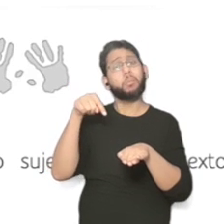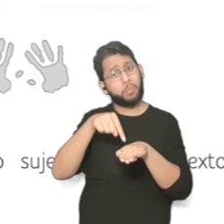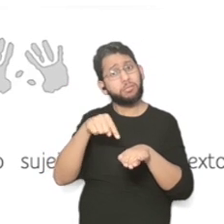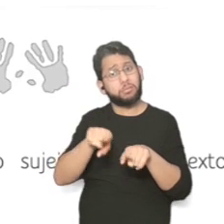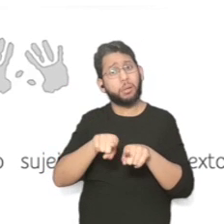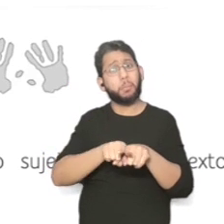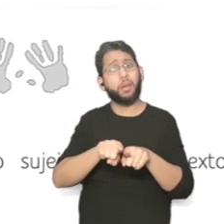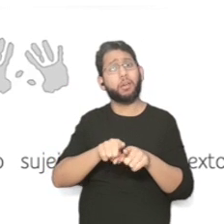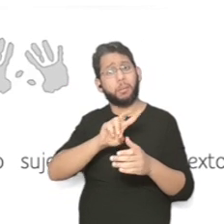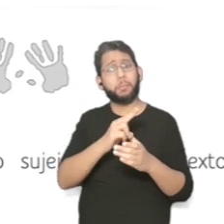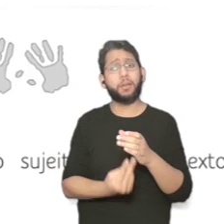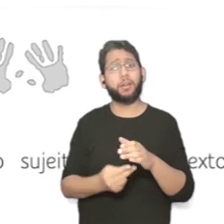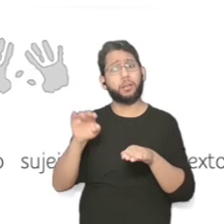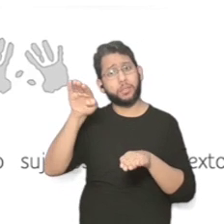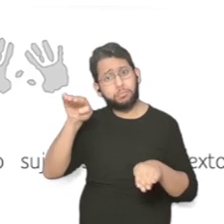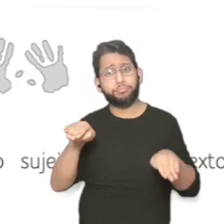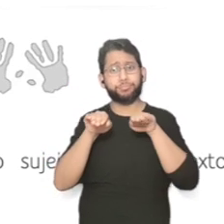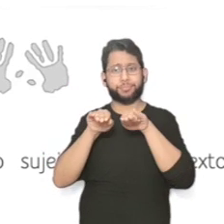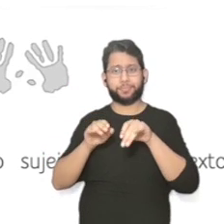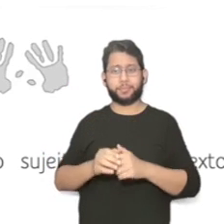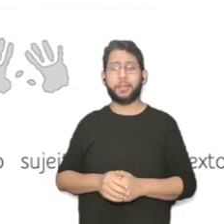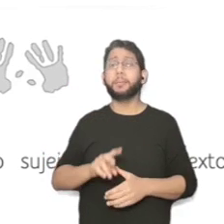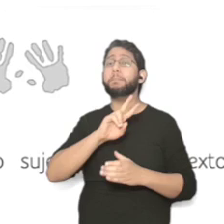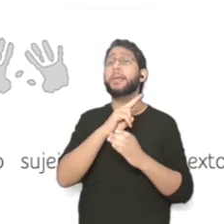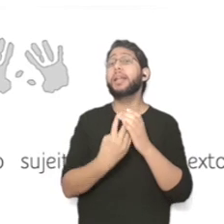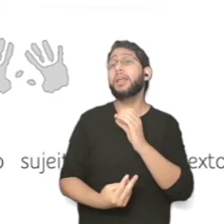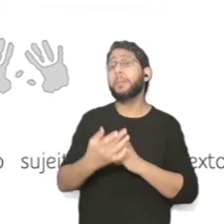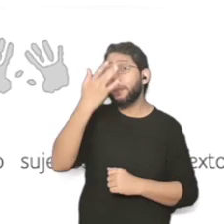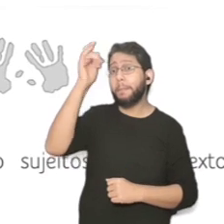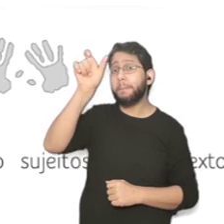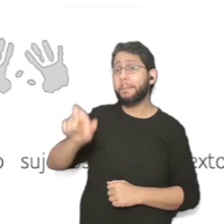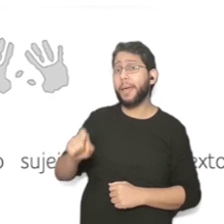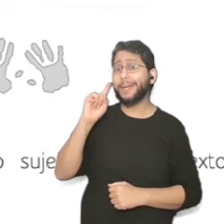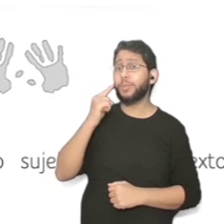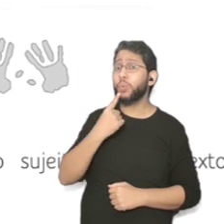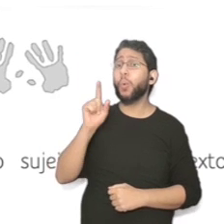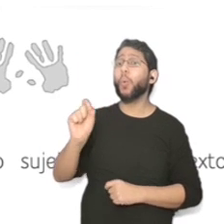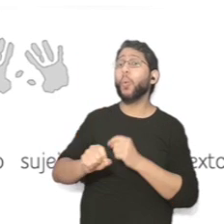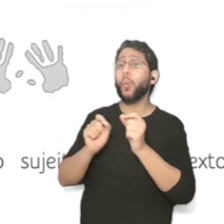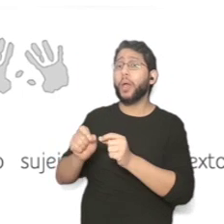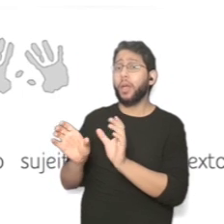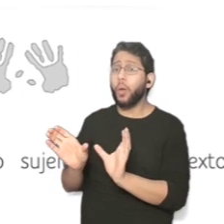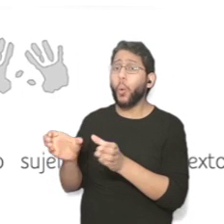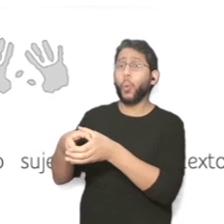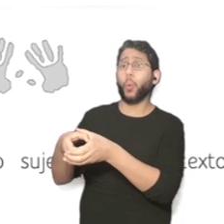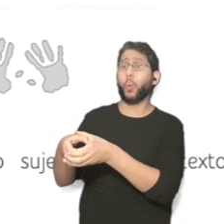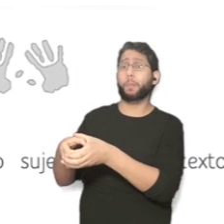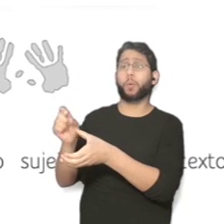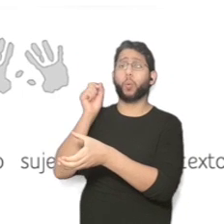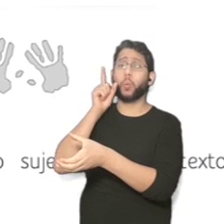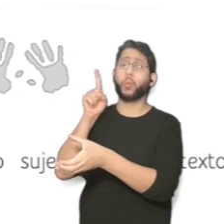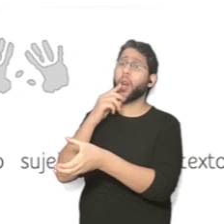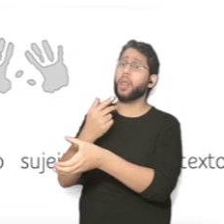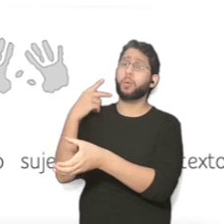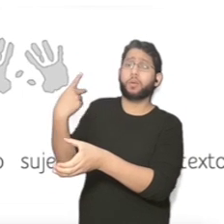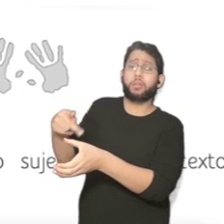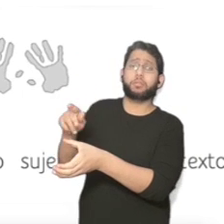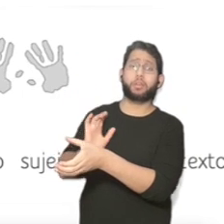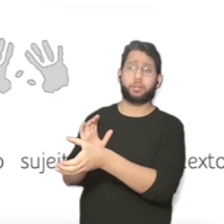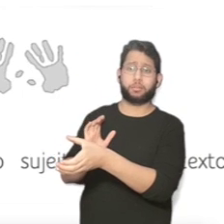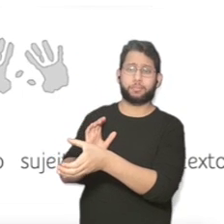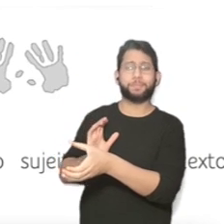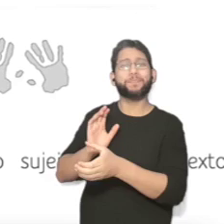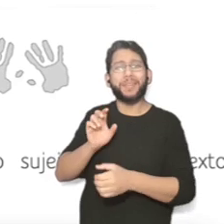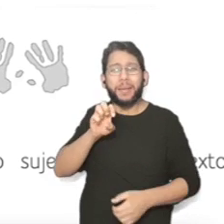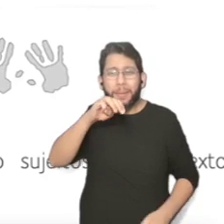língua portuguesa, ou língua oral. O bilinguismo reconhece os falantes da Libras como sujeitos de contextos minoritários e